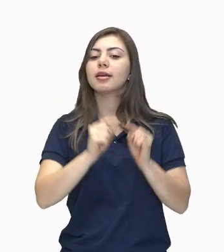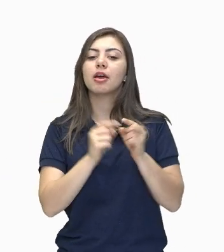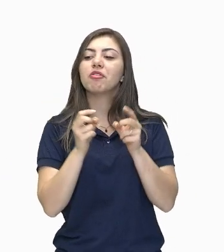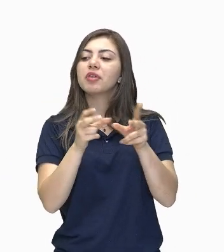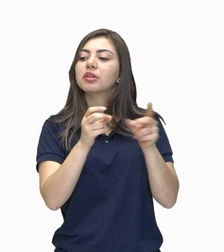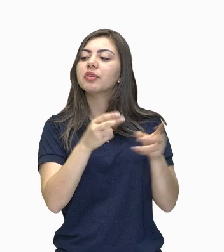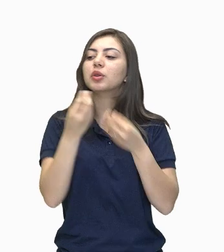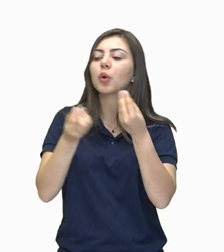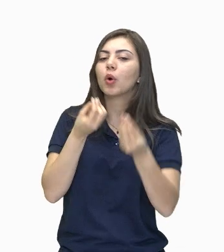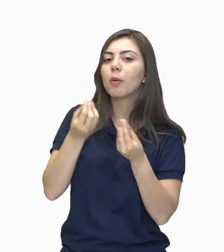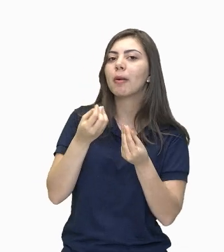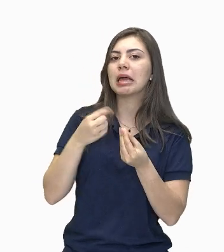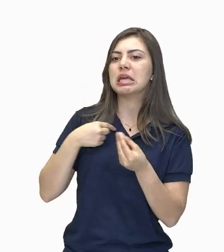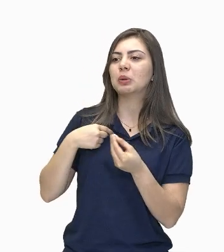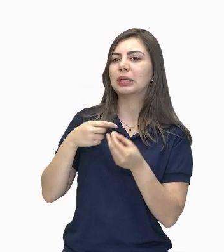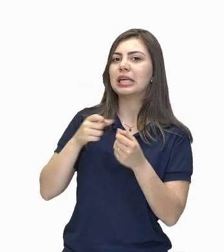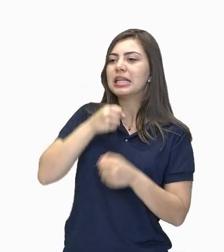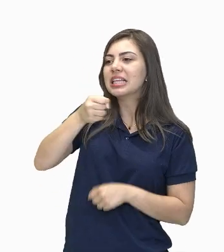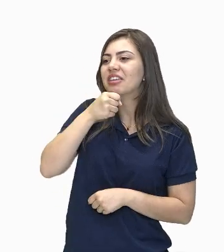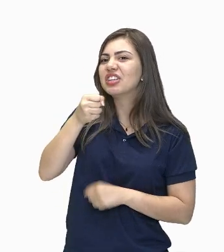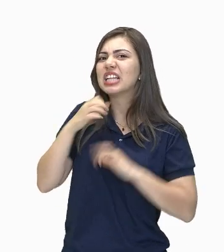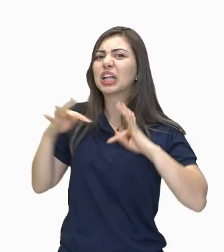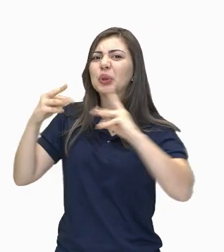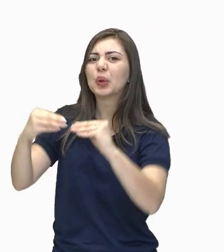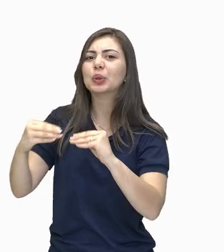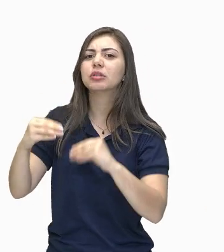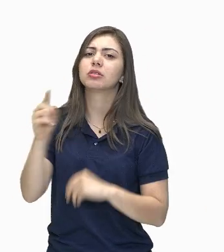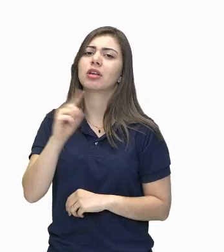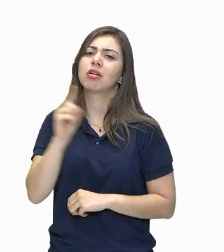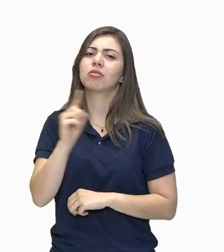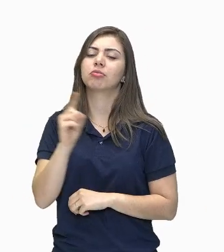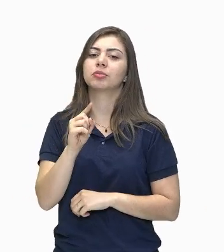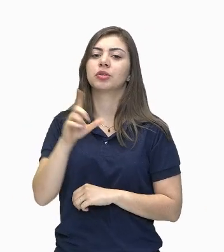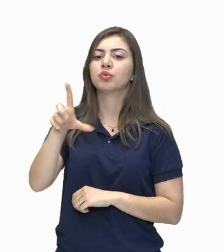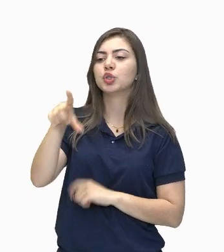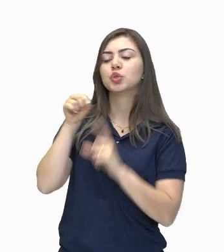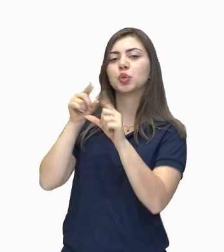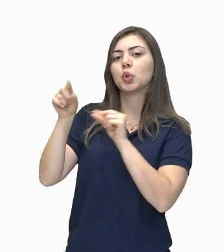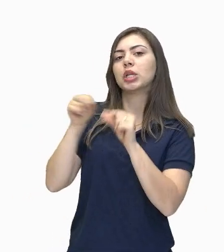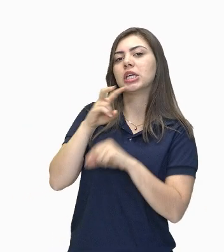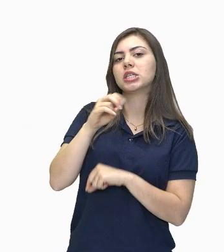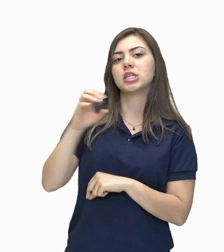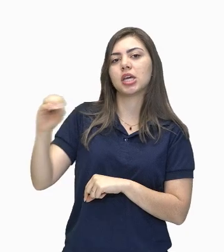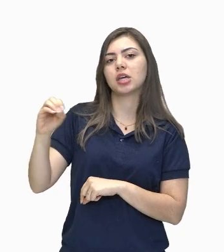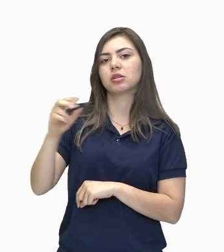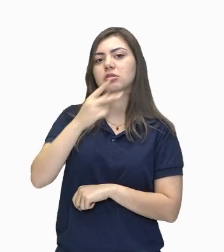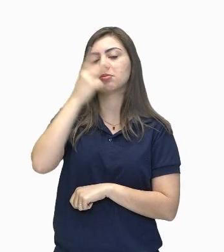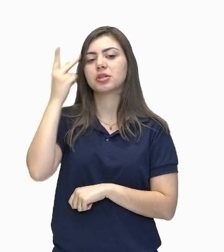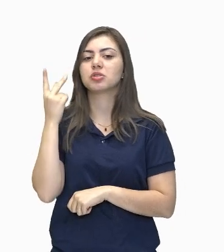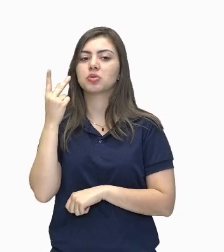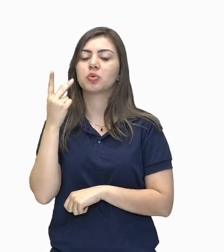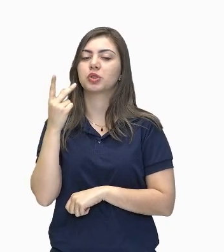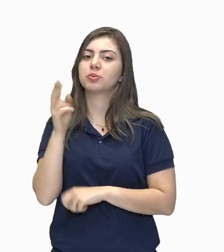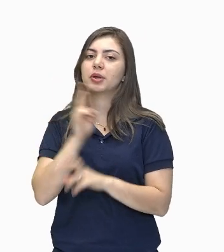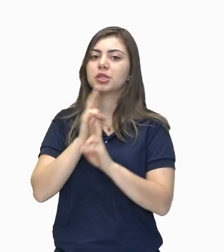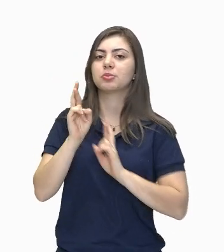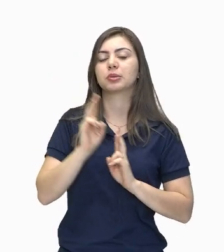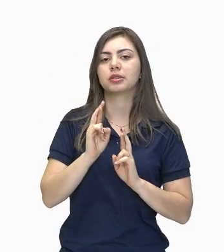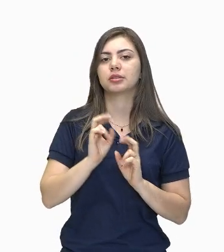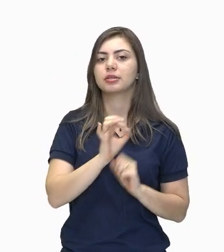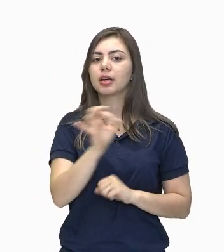os 10 mil clientes, ele seleciona aleatoriamente 500 clientes para responder uma pesquisa. Então,